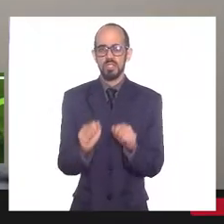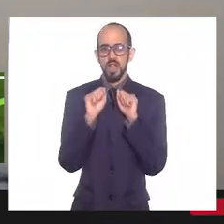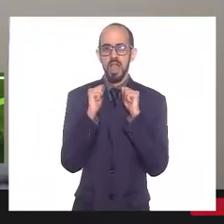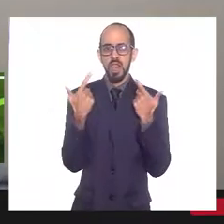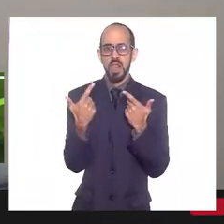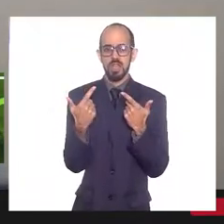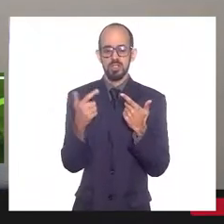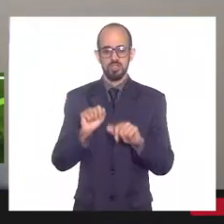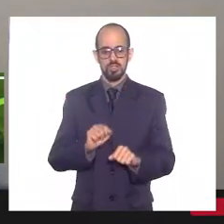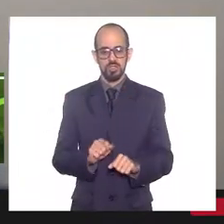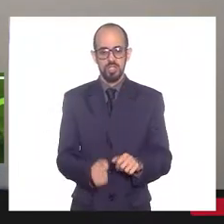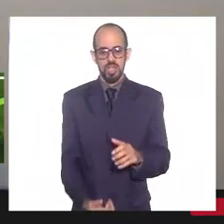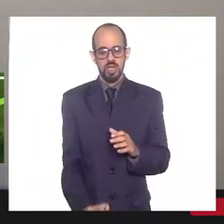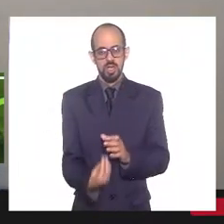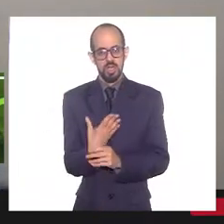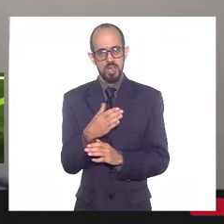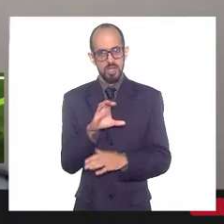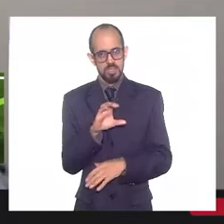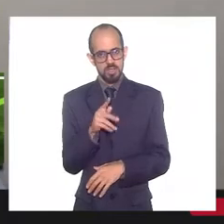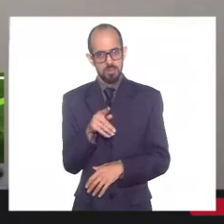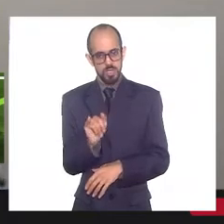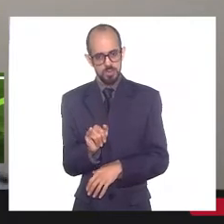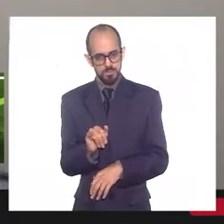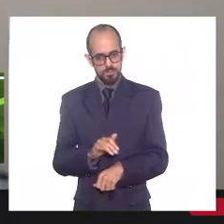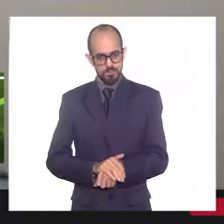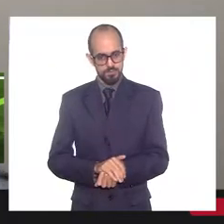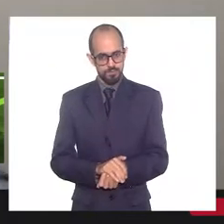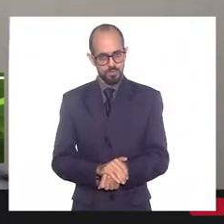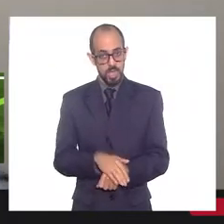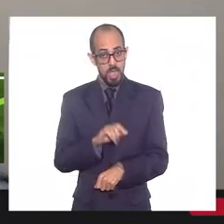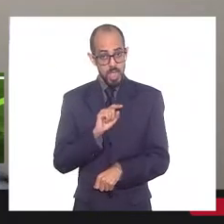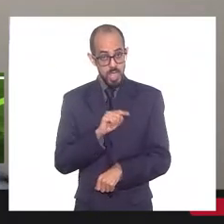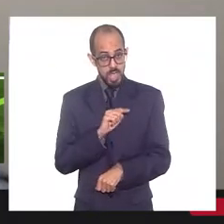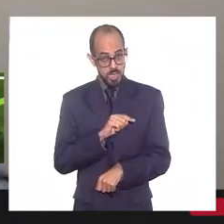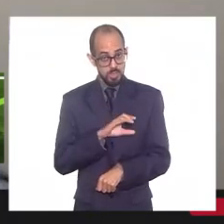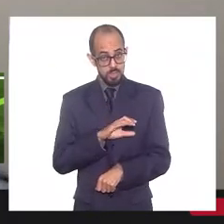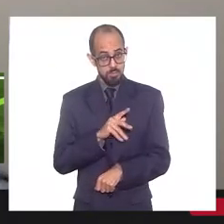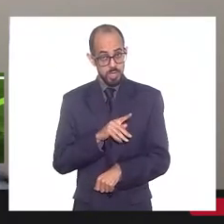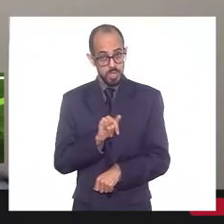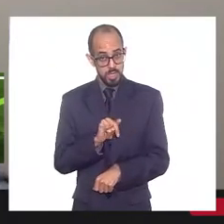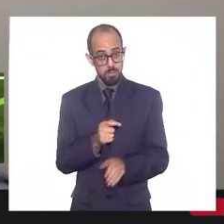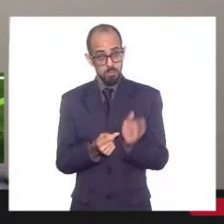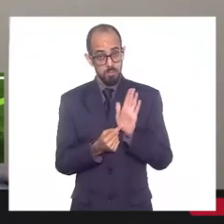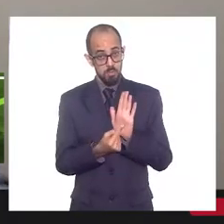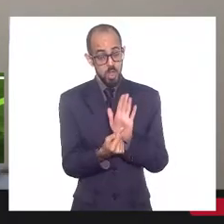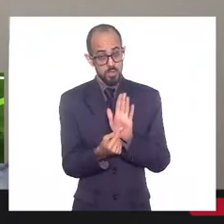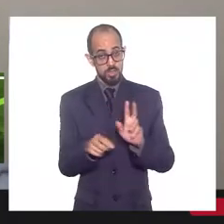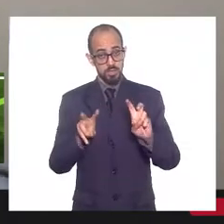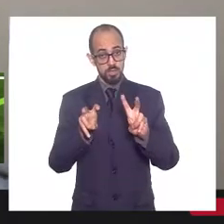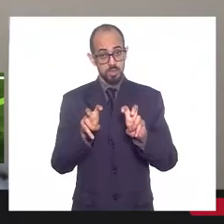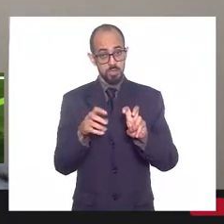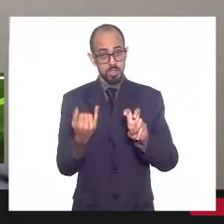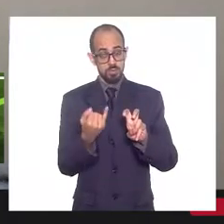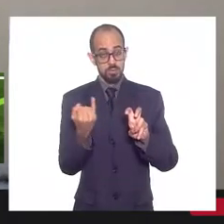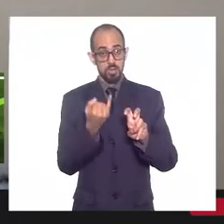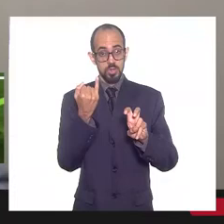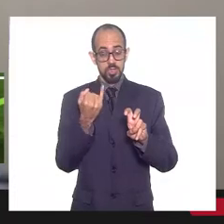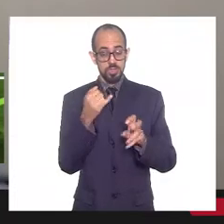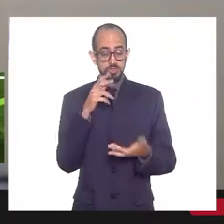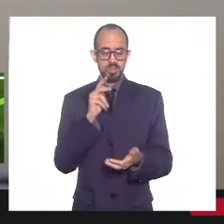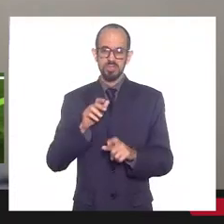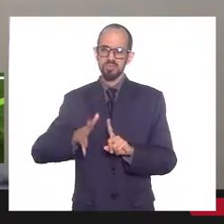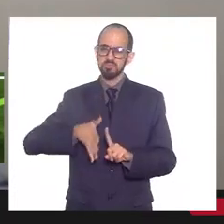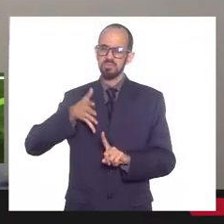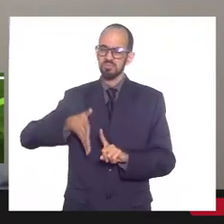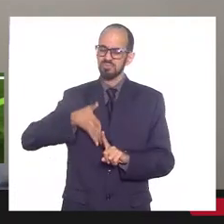da deputada Martha Rocha restaurar essa CPI tem apontado é temas importantes e a cada sessão